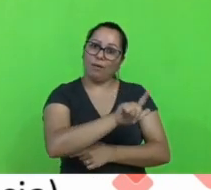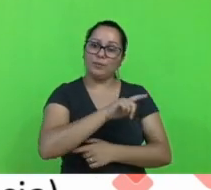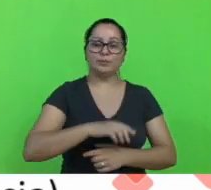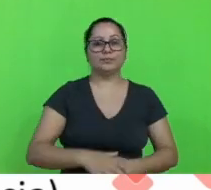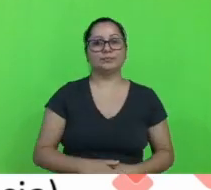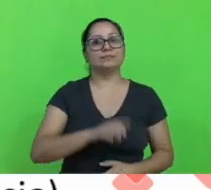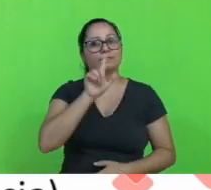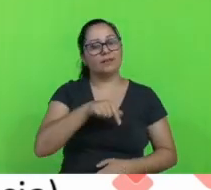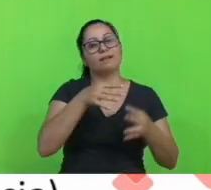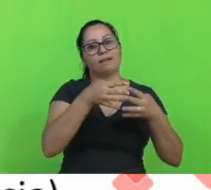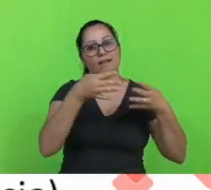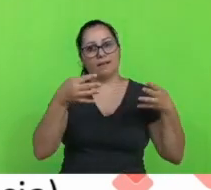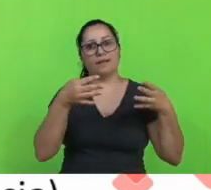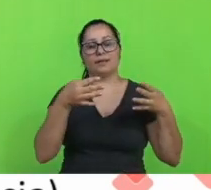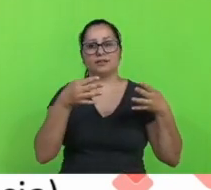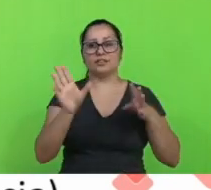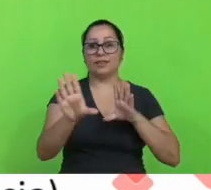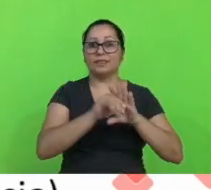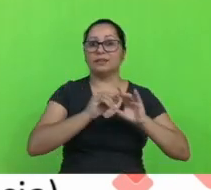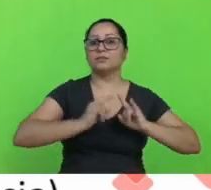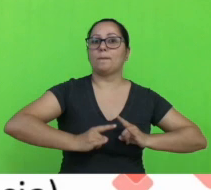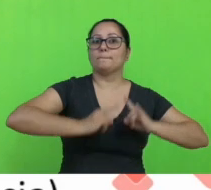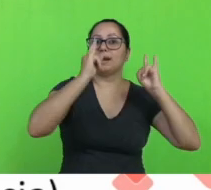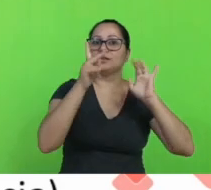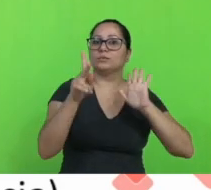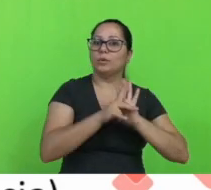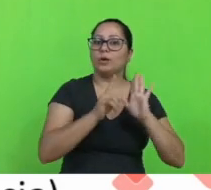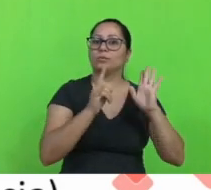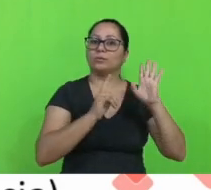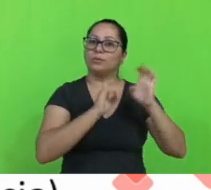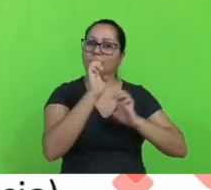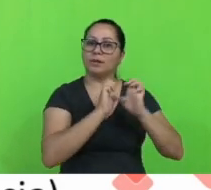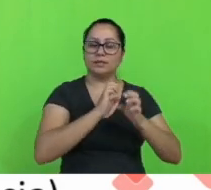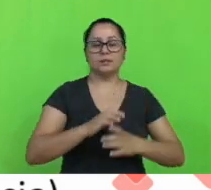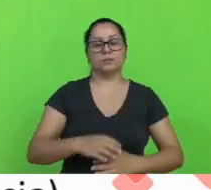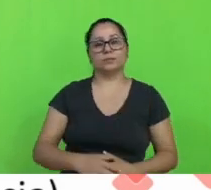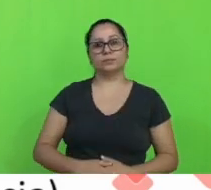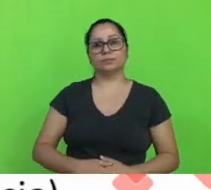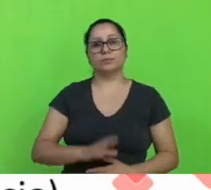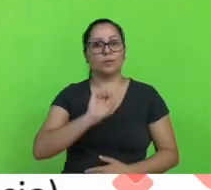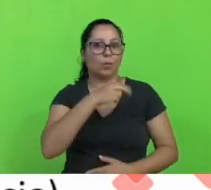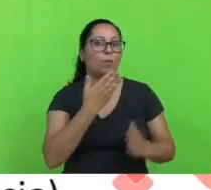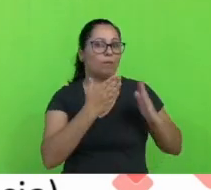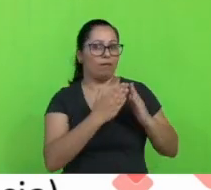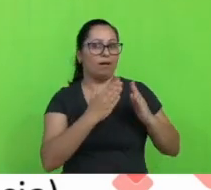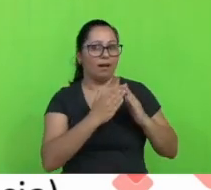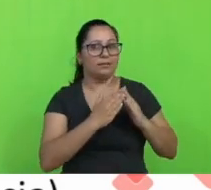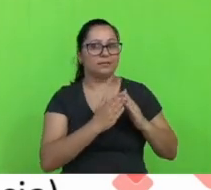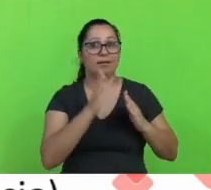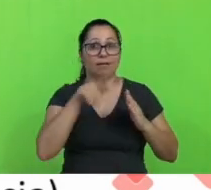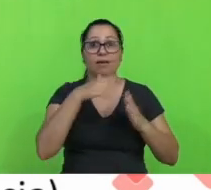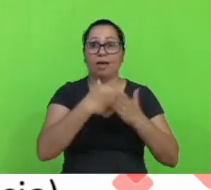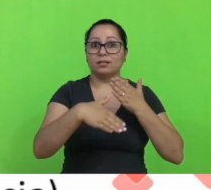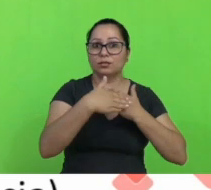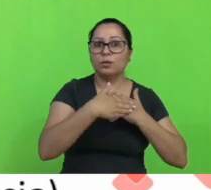Area Networks, são as redes que estão dentro do prédio da instituição, dentro da residência. Essas redes elas